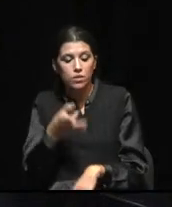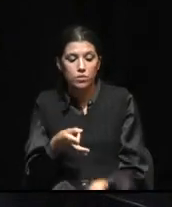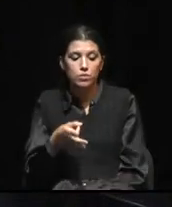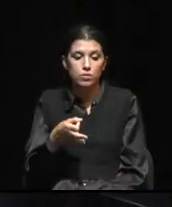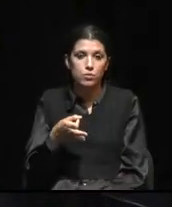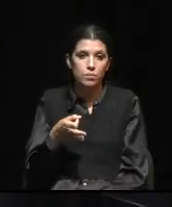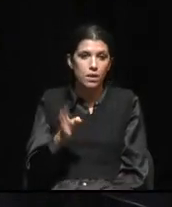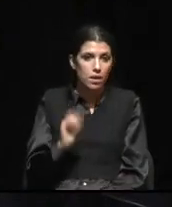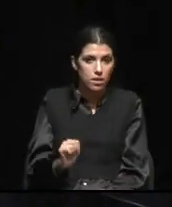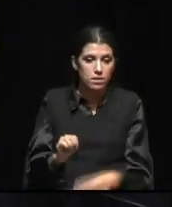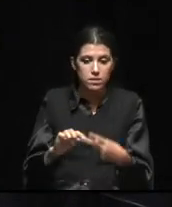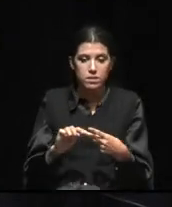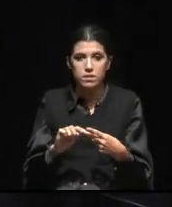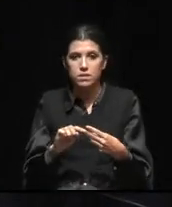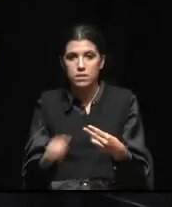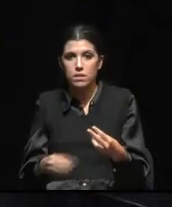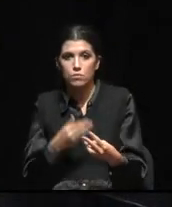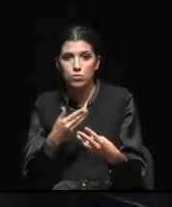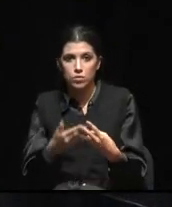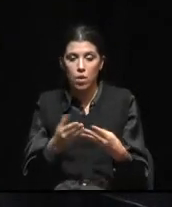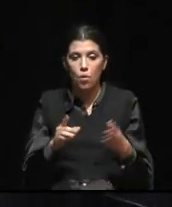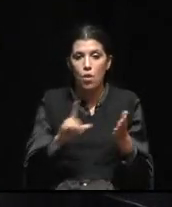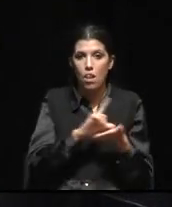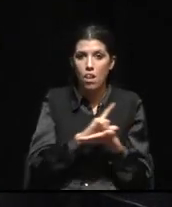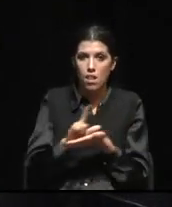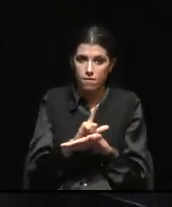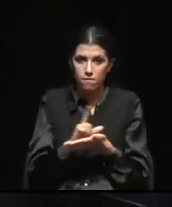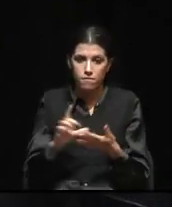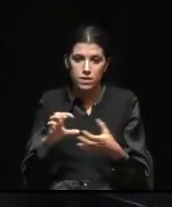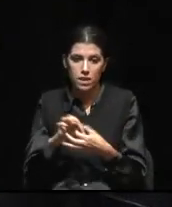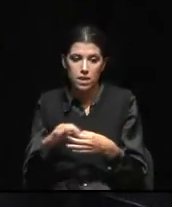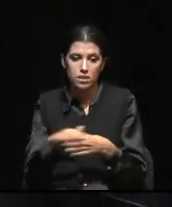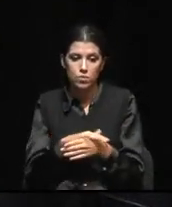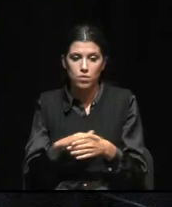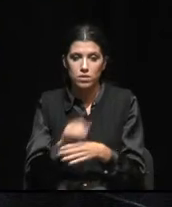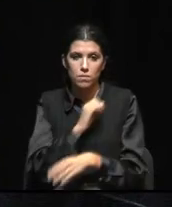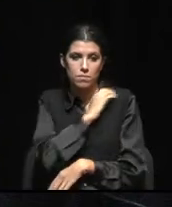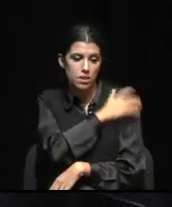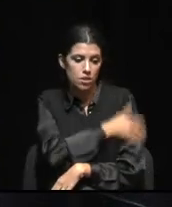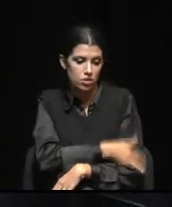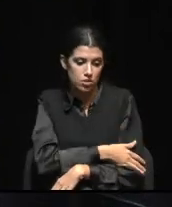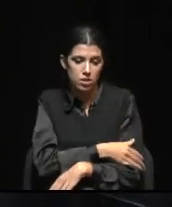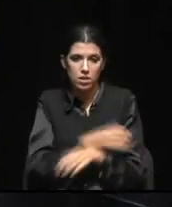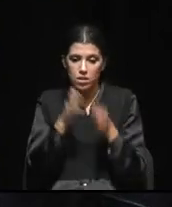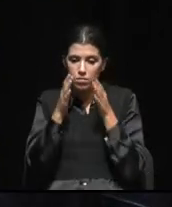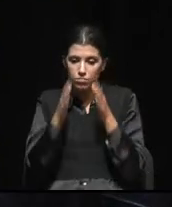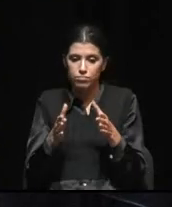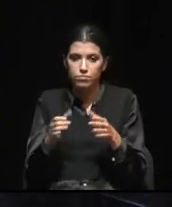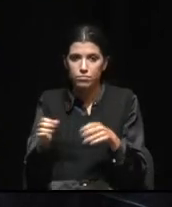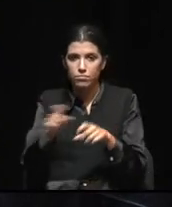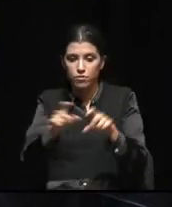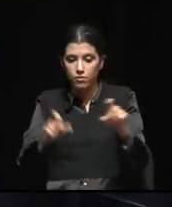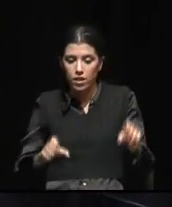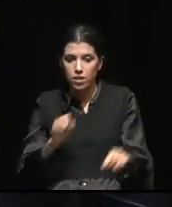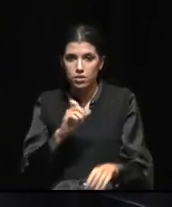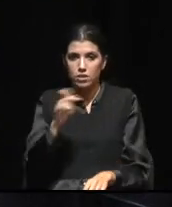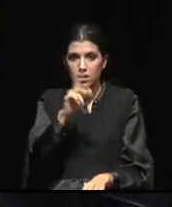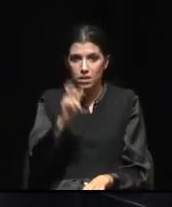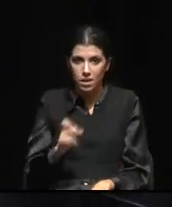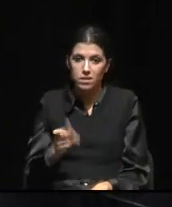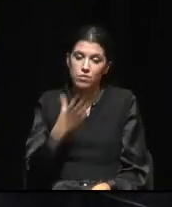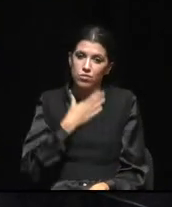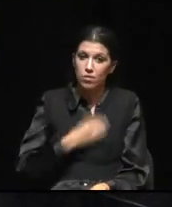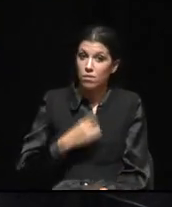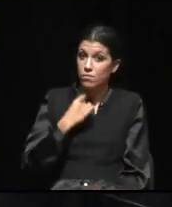socialista e a Moção do livre sobre a situação na Palestina e em concreto na faixa de G gostaríamos